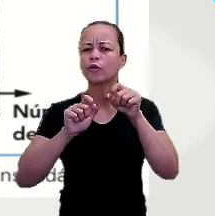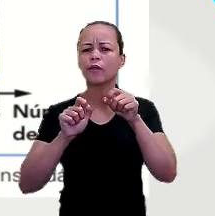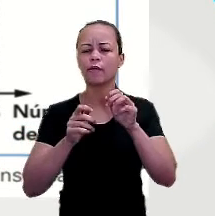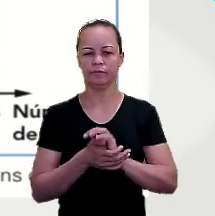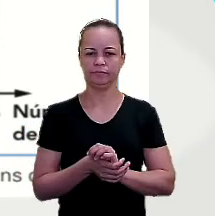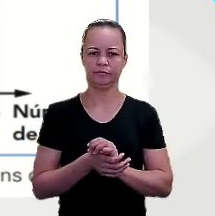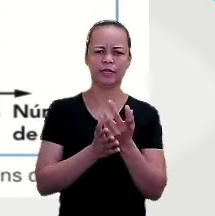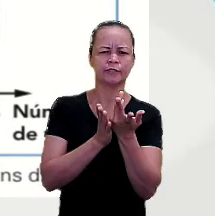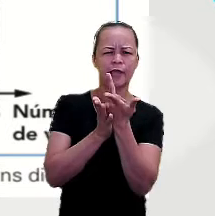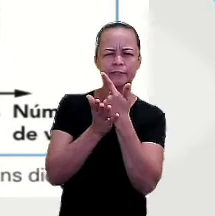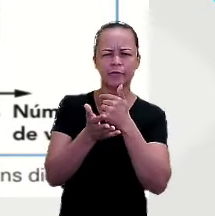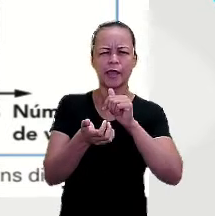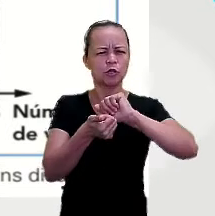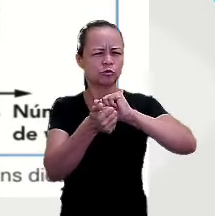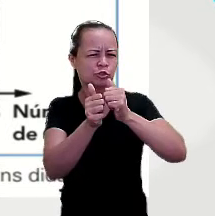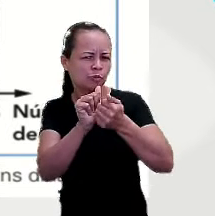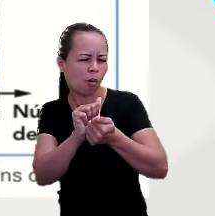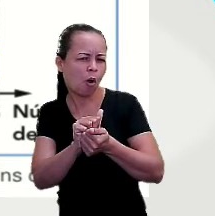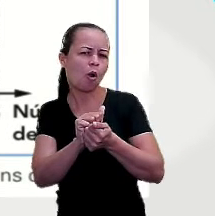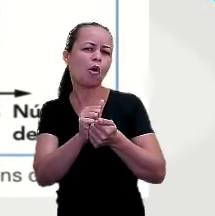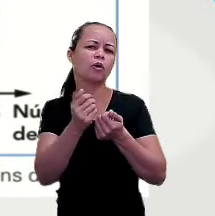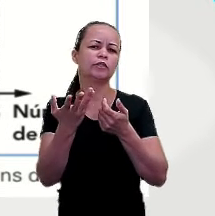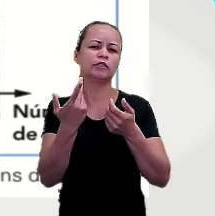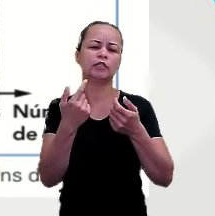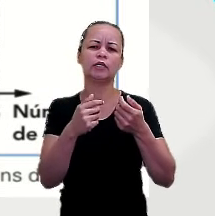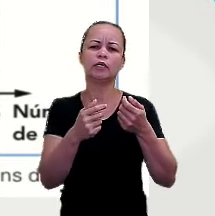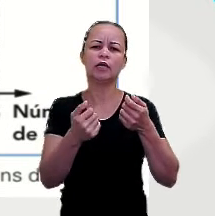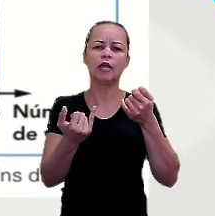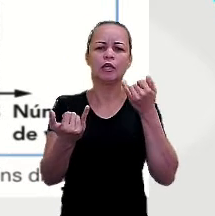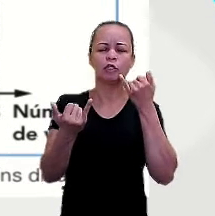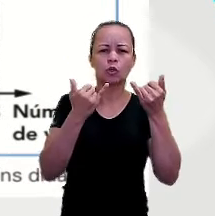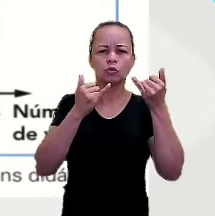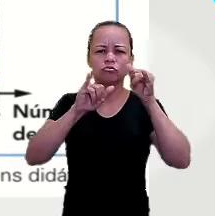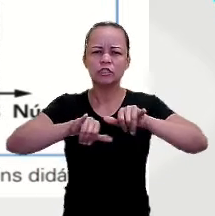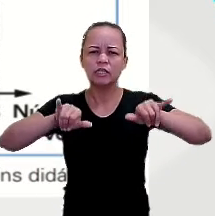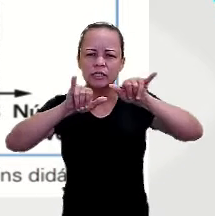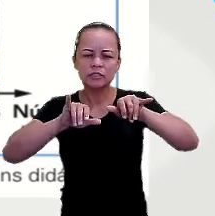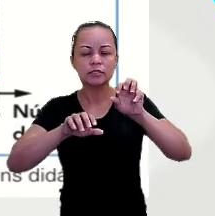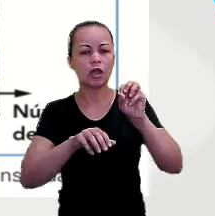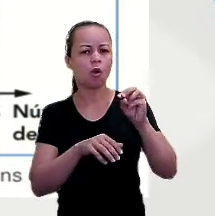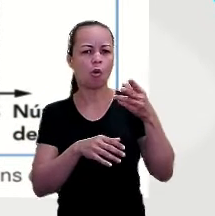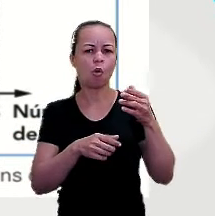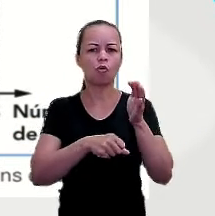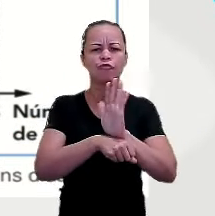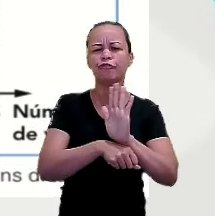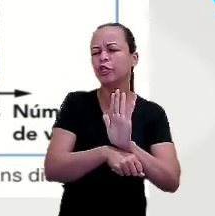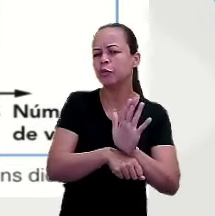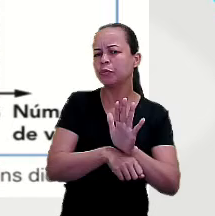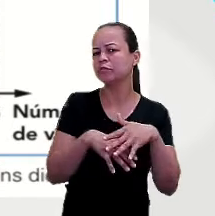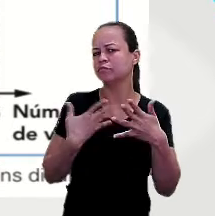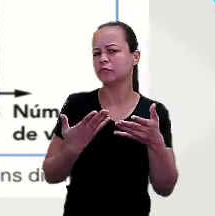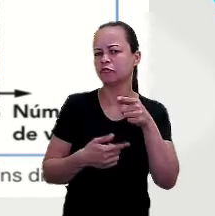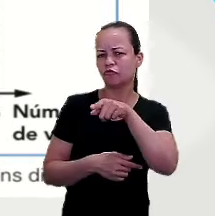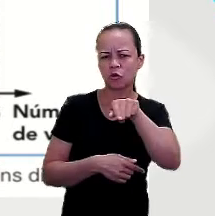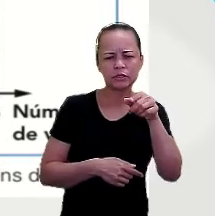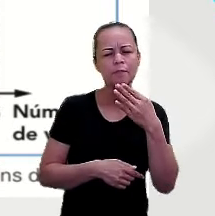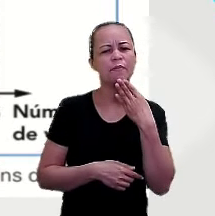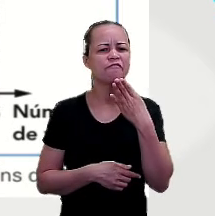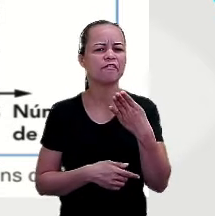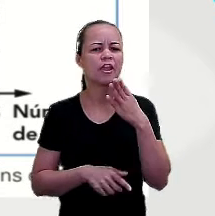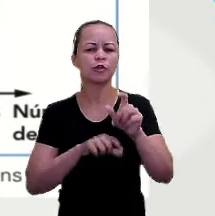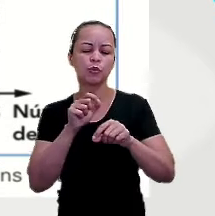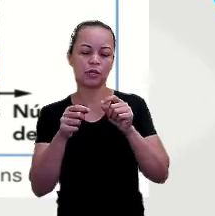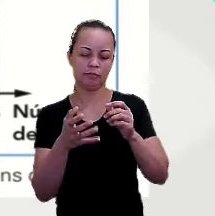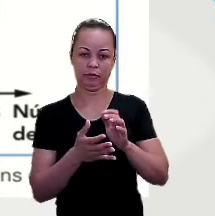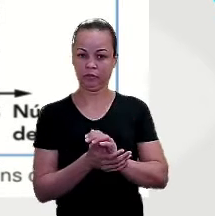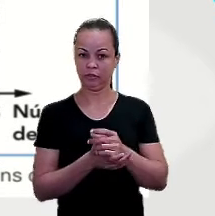Desenho, esporte, noticiário ou filme? O que é que você prefere? Isso foi a pergunta lá